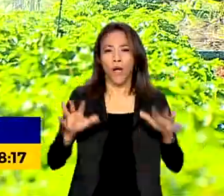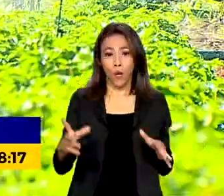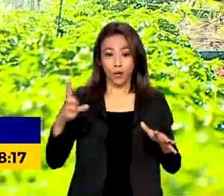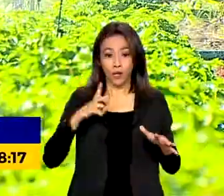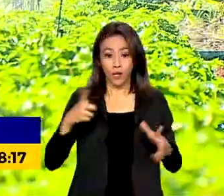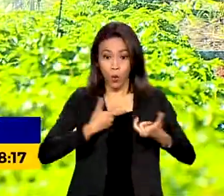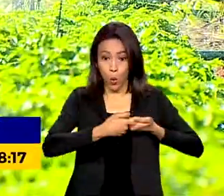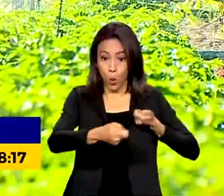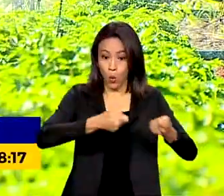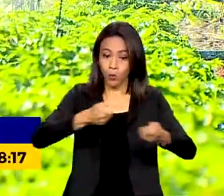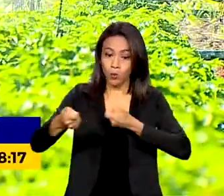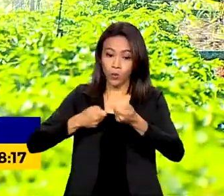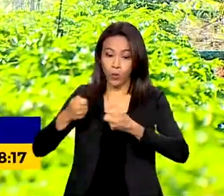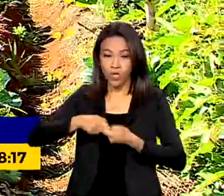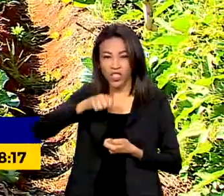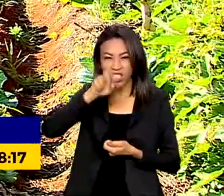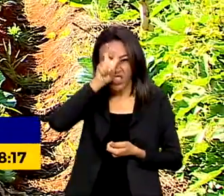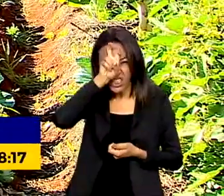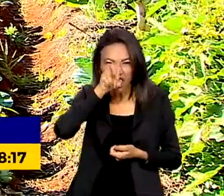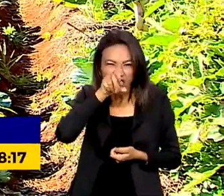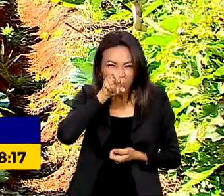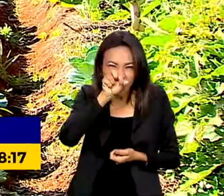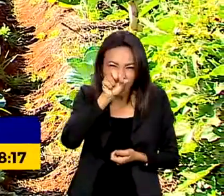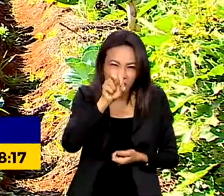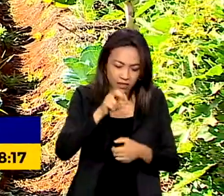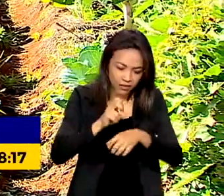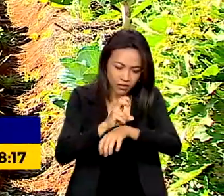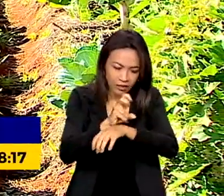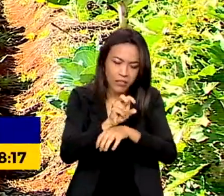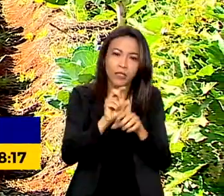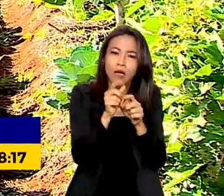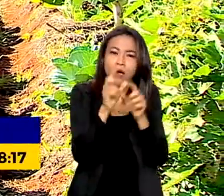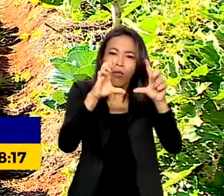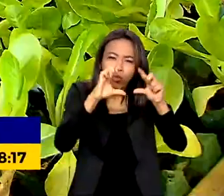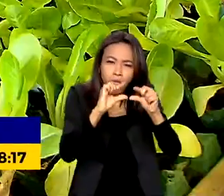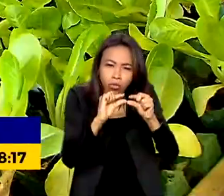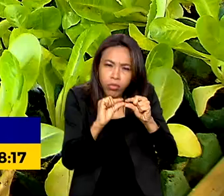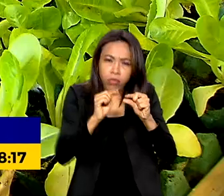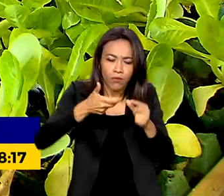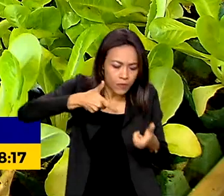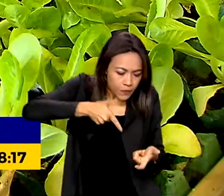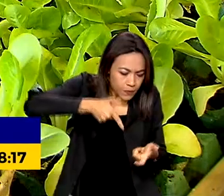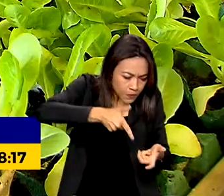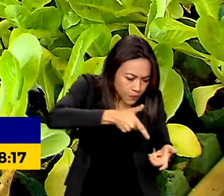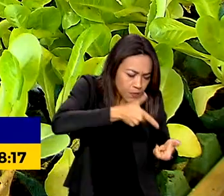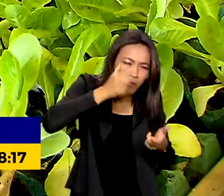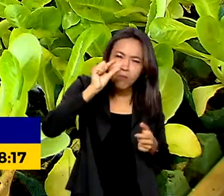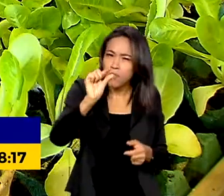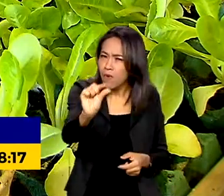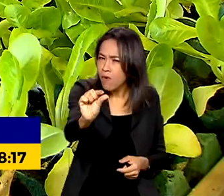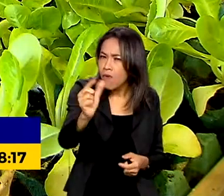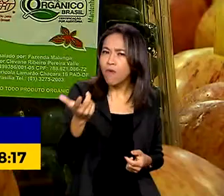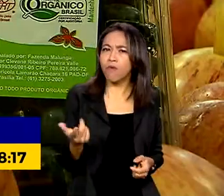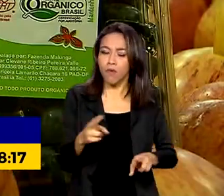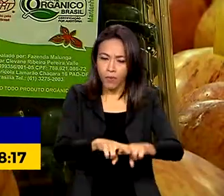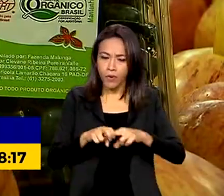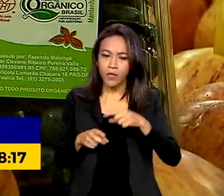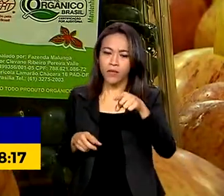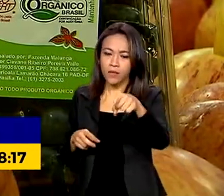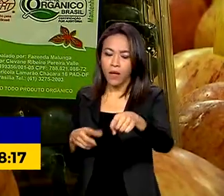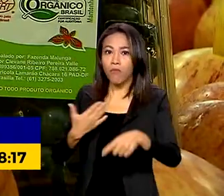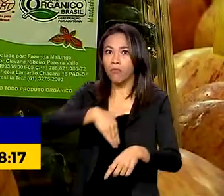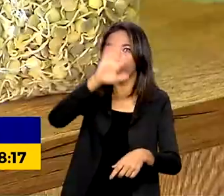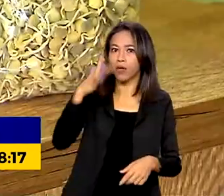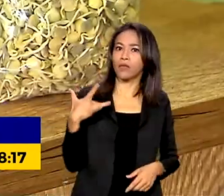controle de pragas é feito com insumos de baixa toxicidade por isso os produtos são tidos como